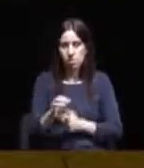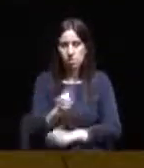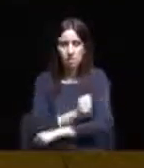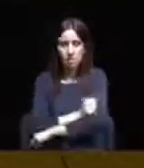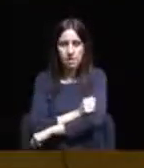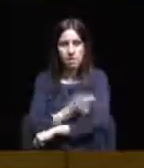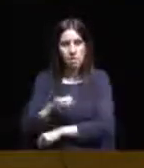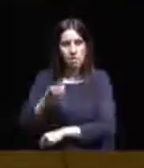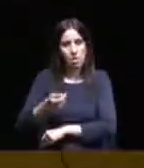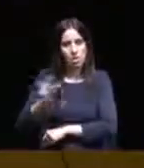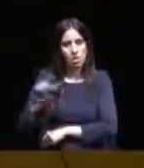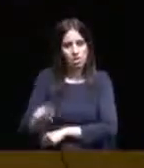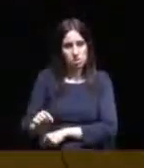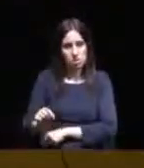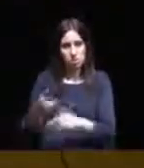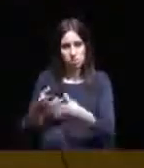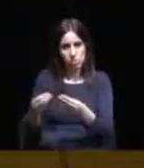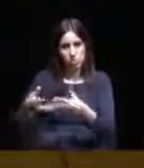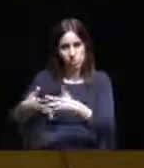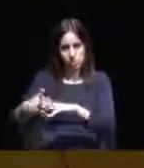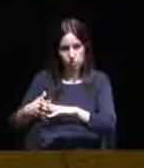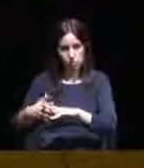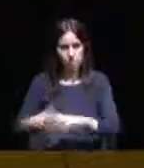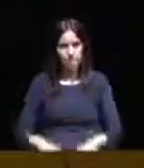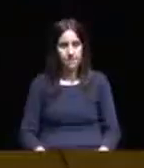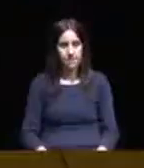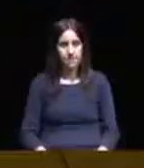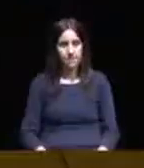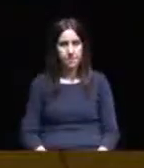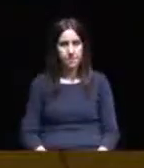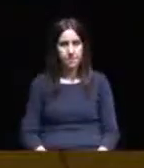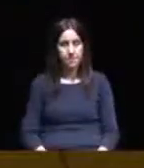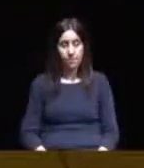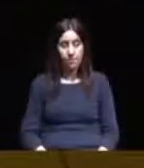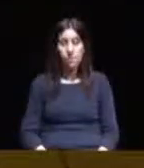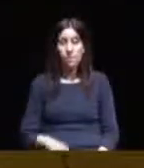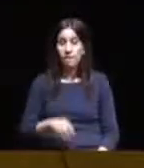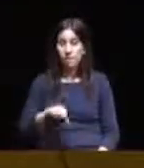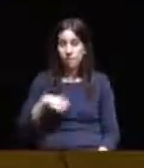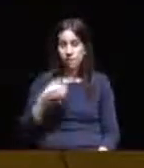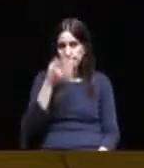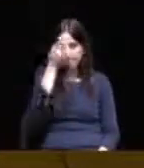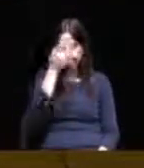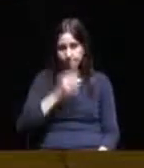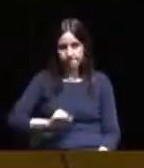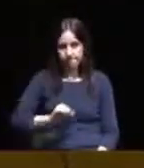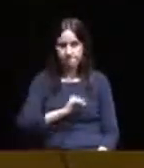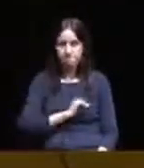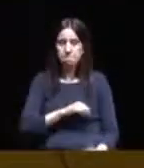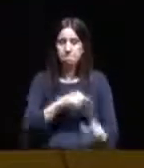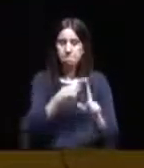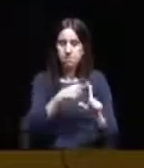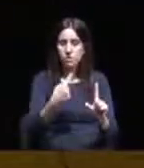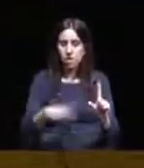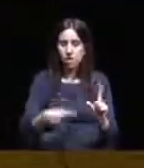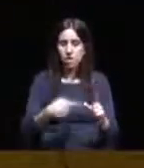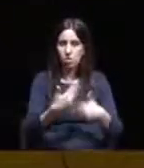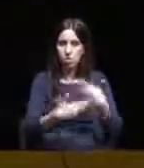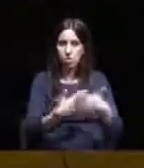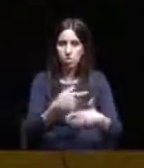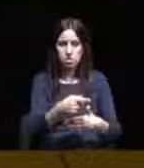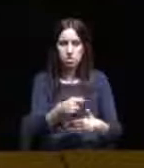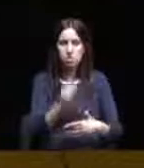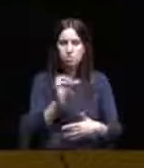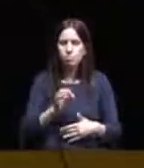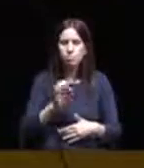questão da habitação, a renda acessível e os equipamentos. Esta é, na perspectiva dos verdes, a mais-valia desta operação e não pode,